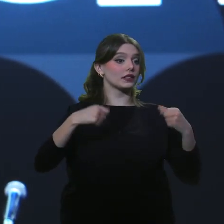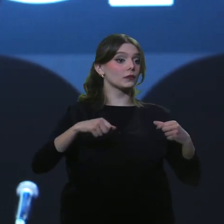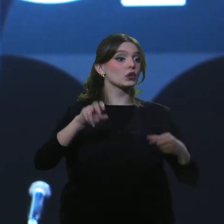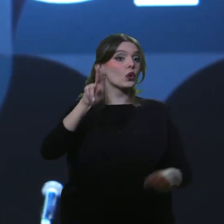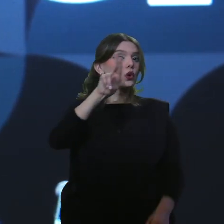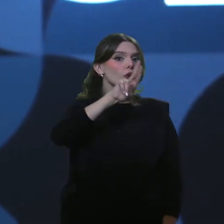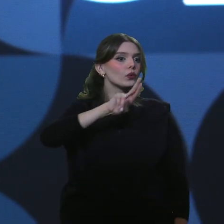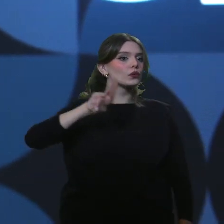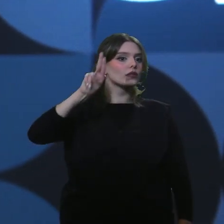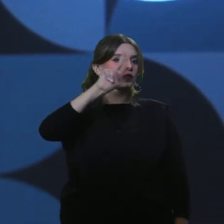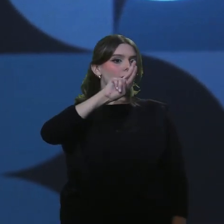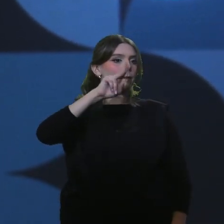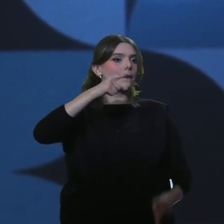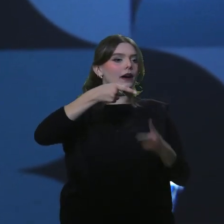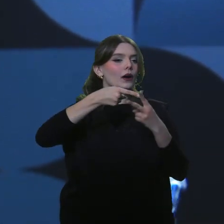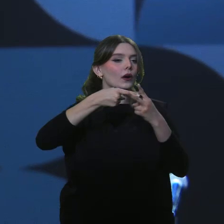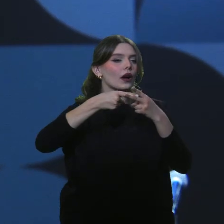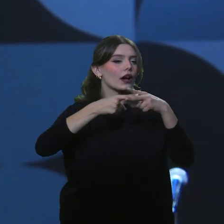ferramenta.